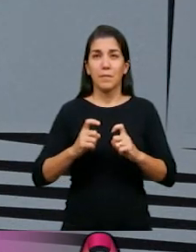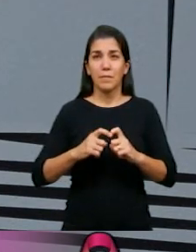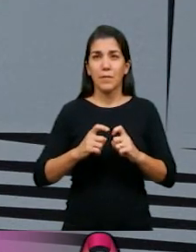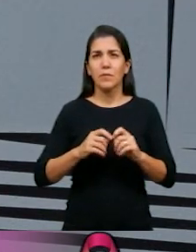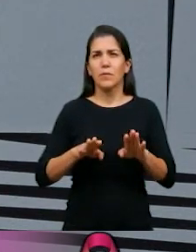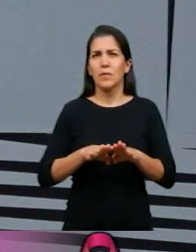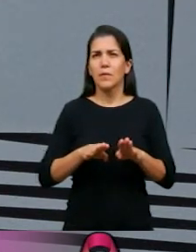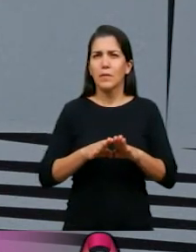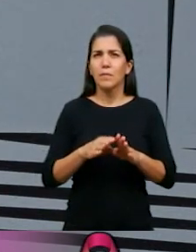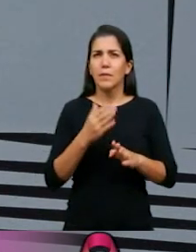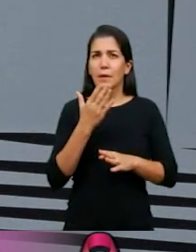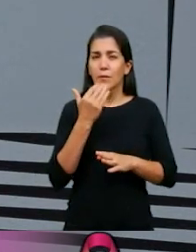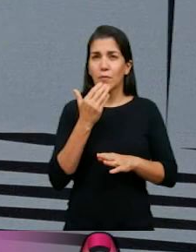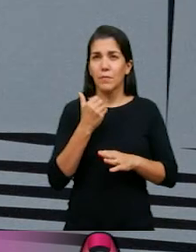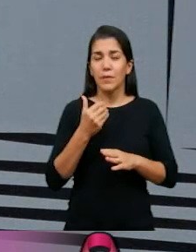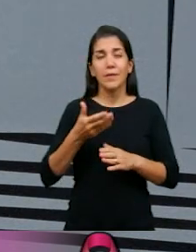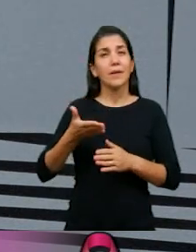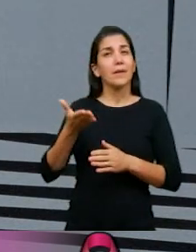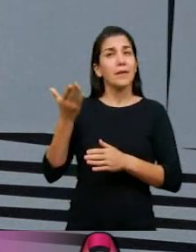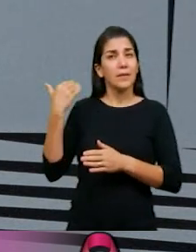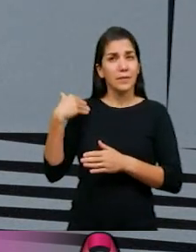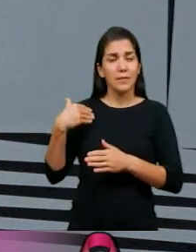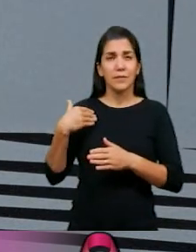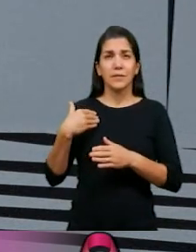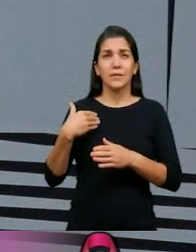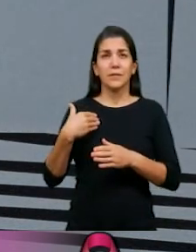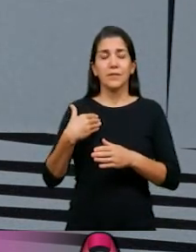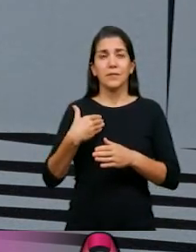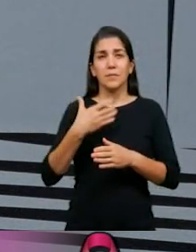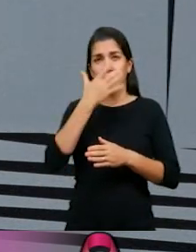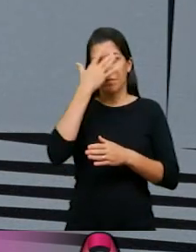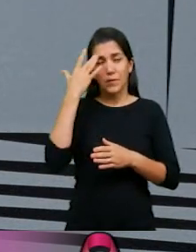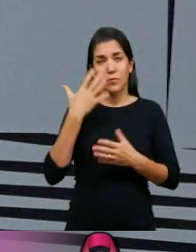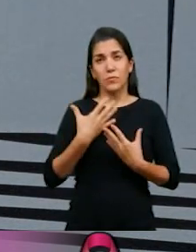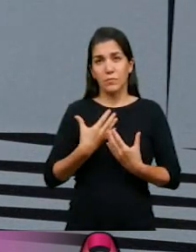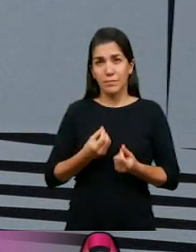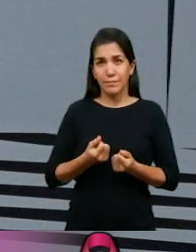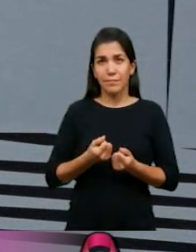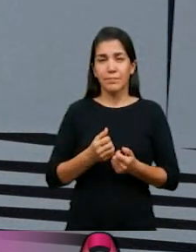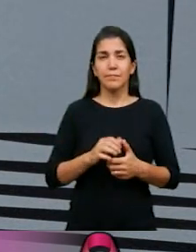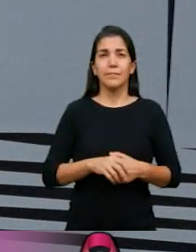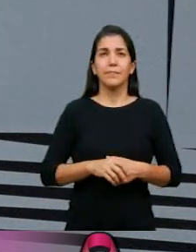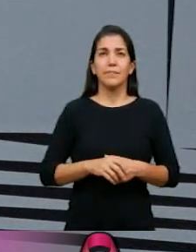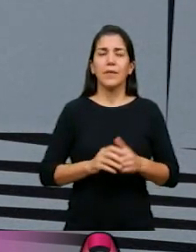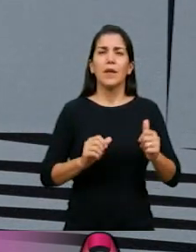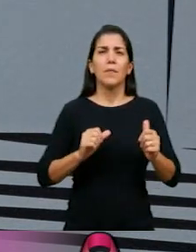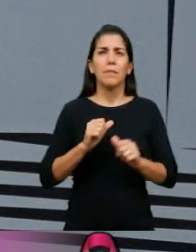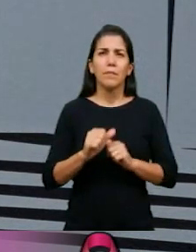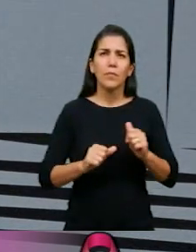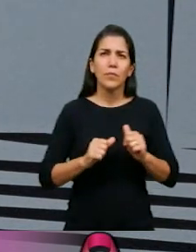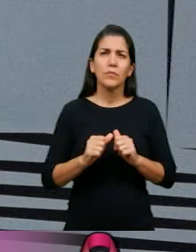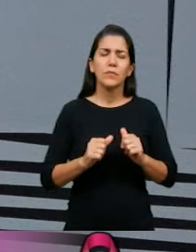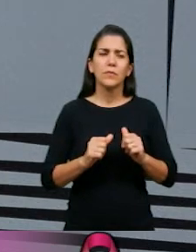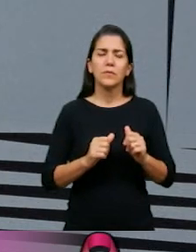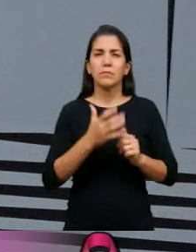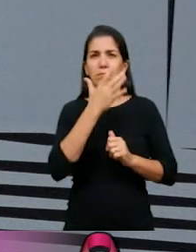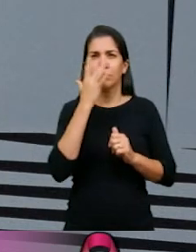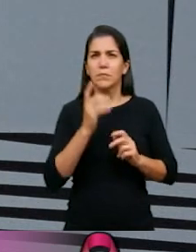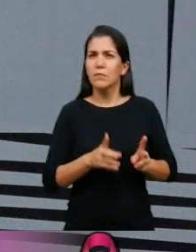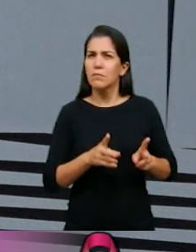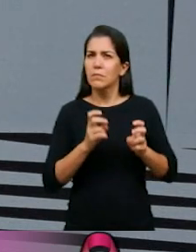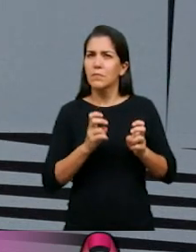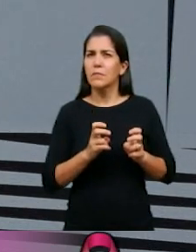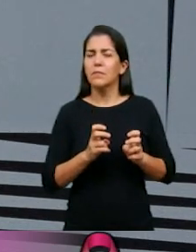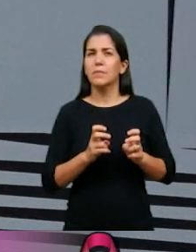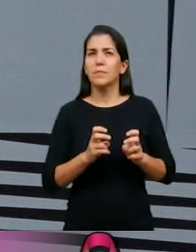fornecimento de lanches que eram servidos durante o atendimento aos pacientes. Considerando que tais mudanças foram percebidas após a